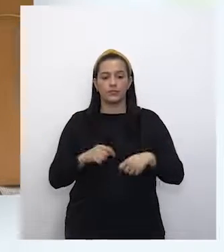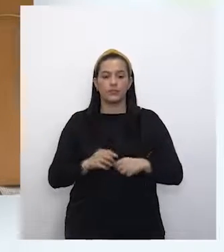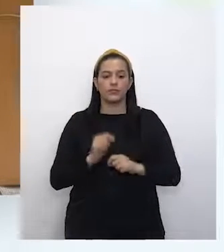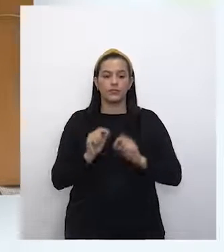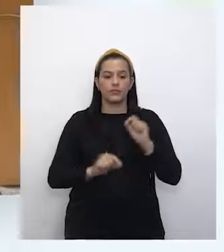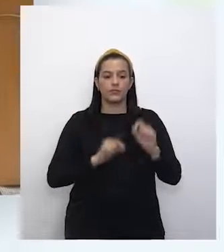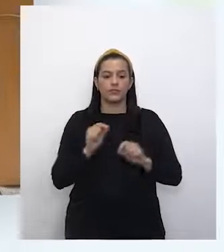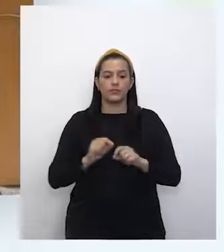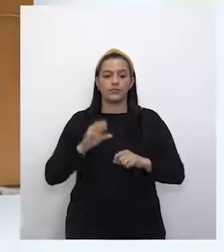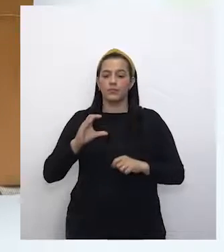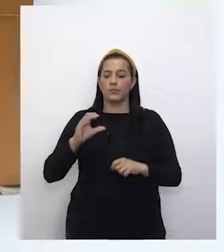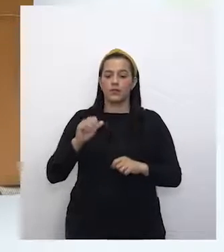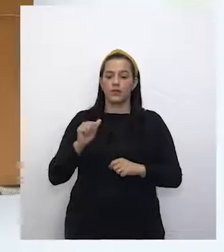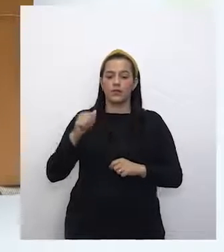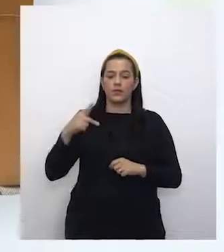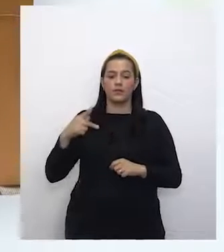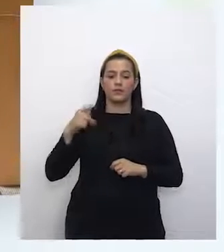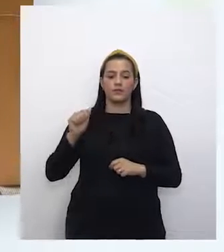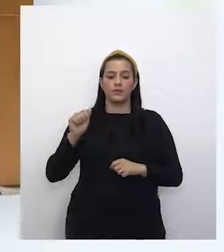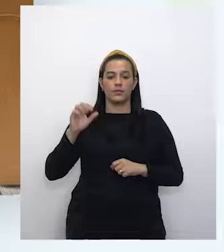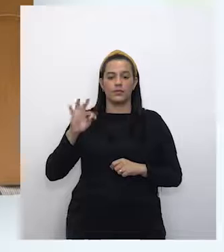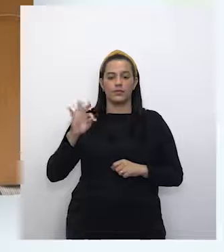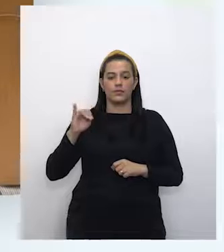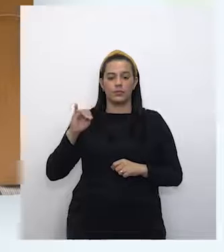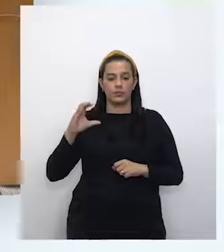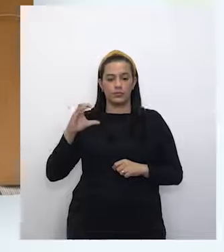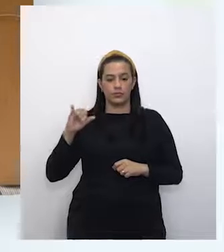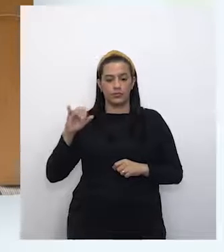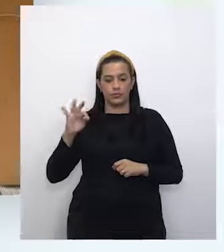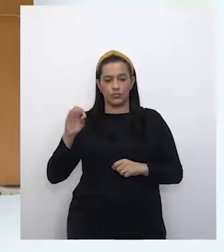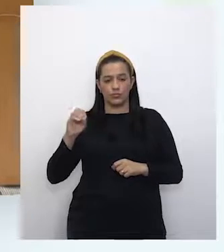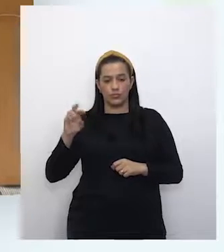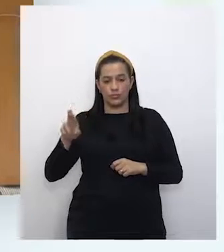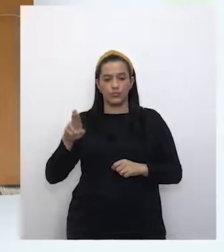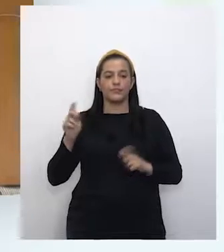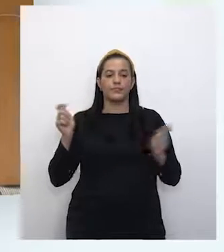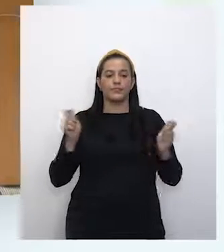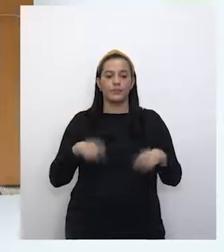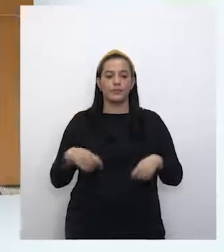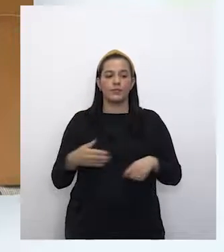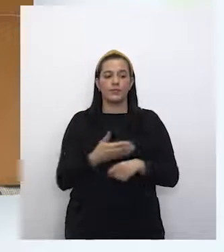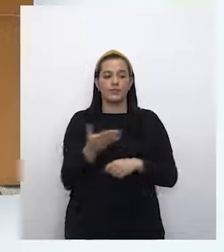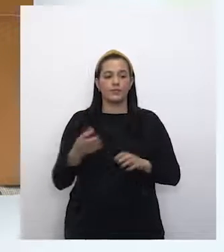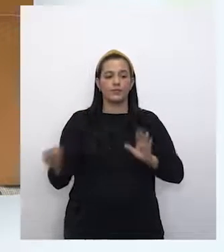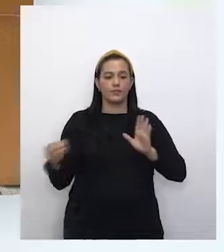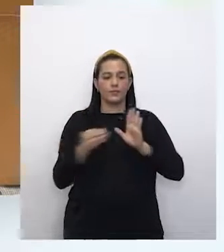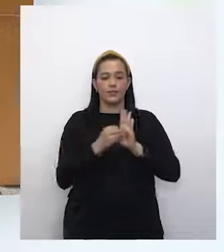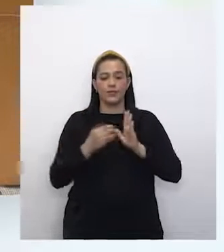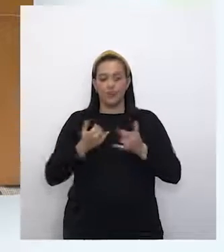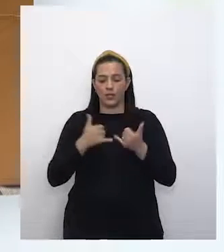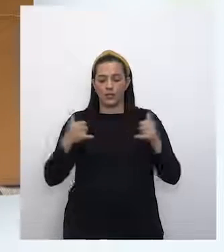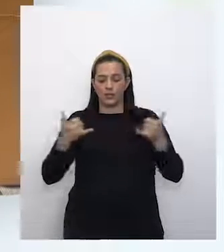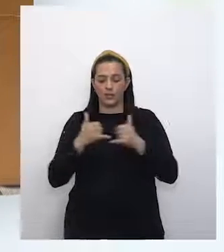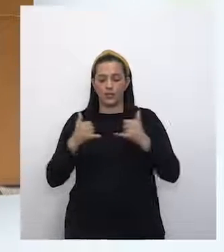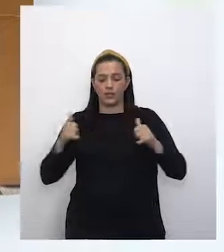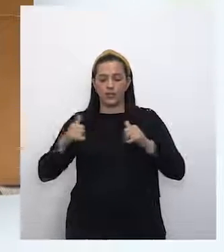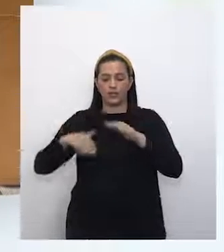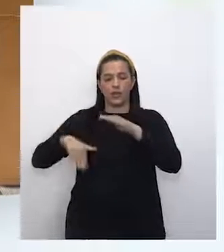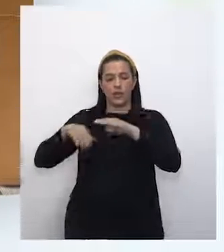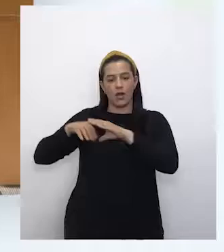O capacitor é um armazenador, né, de energia. No caso, ele vai servir para armazenar essa energia que